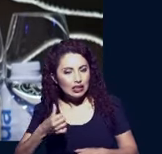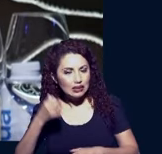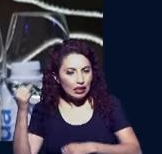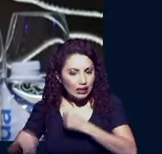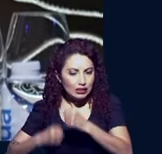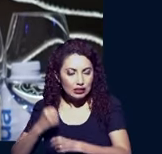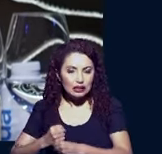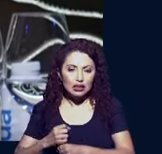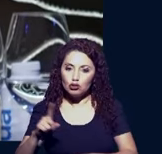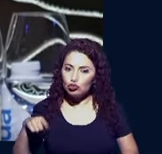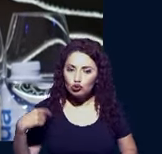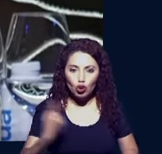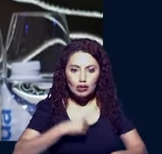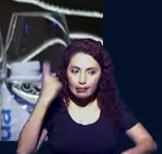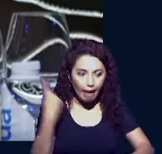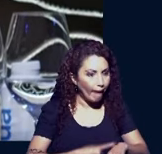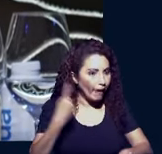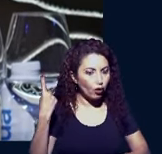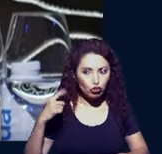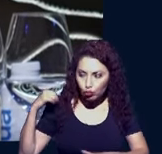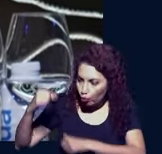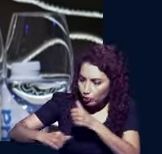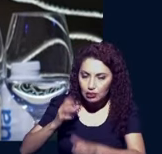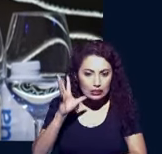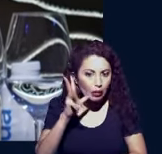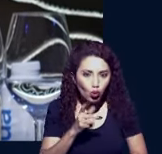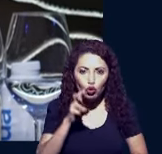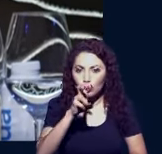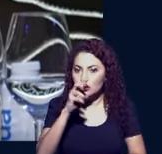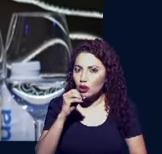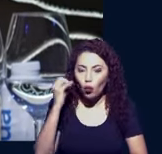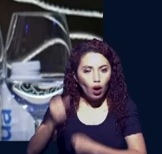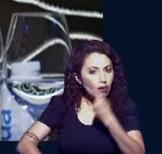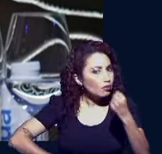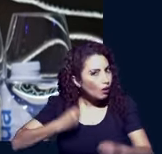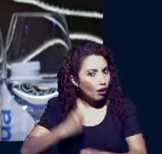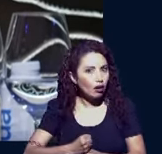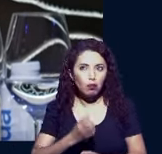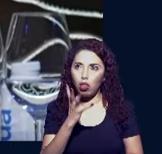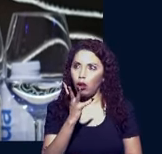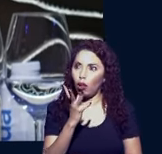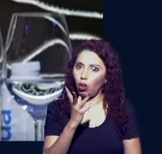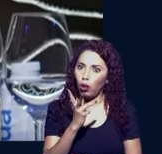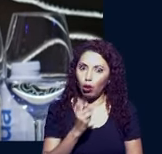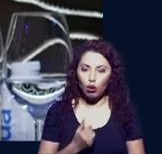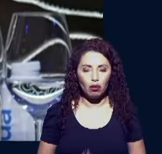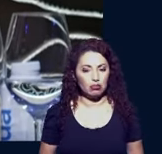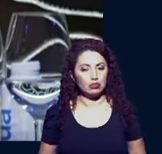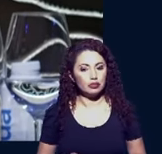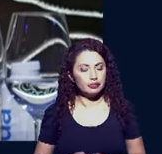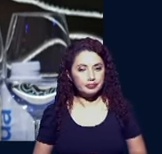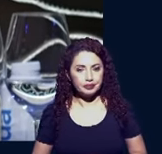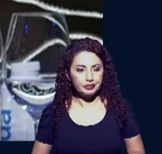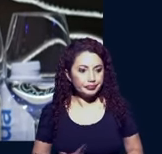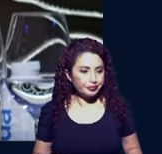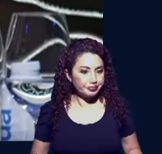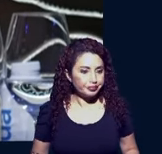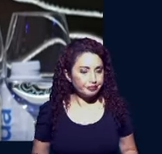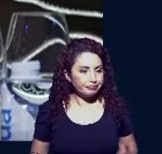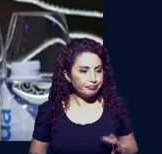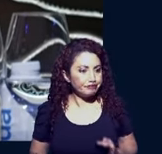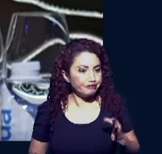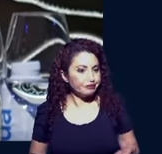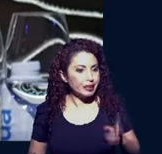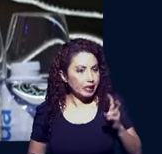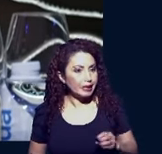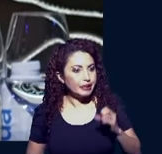os recorde uma transição de 50 anos ela é longa demais ou seja você não sabe certamente que vai chegar daqui a 50 anos